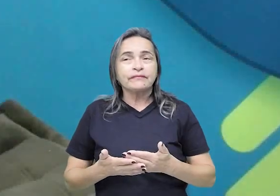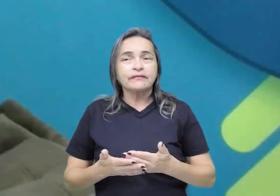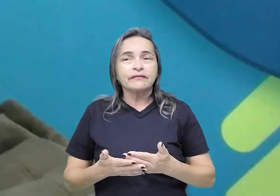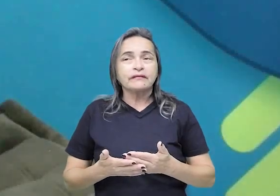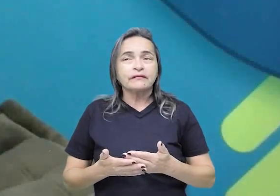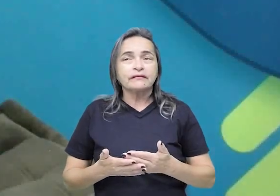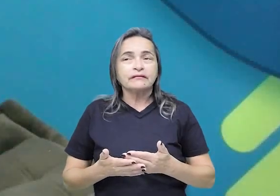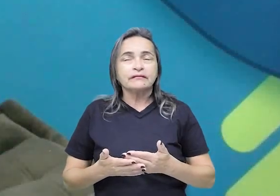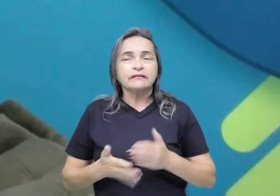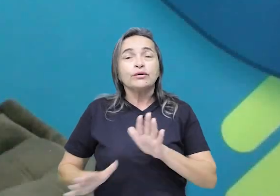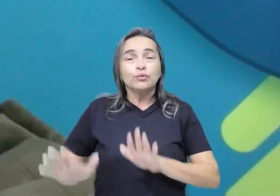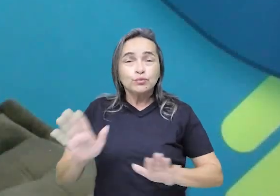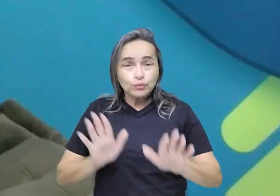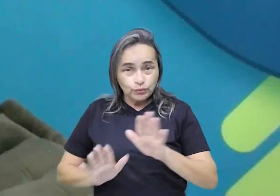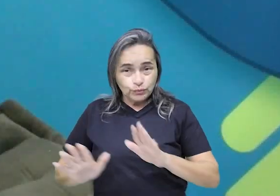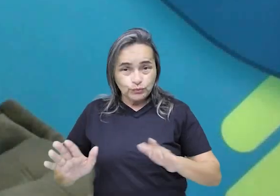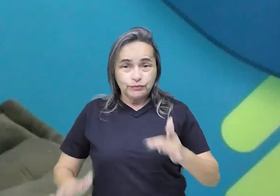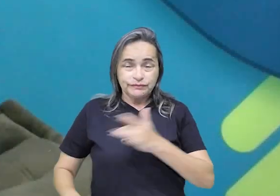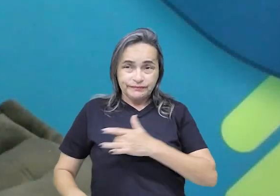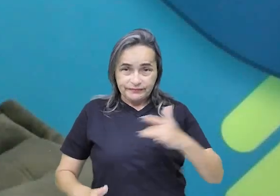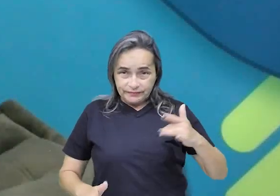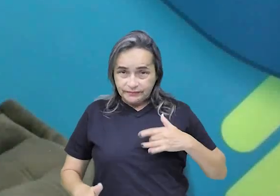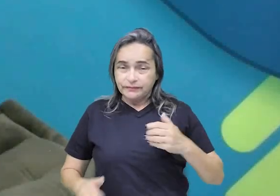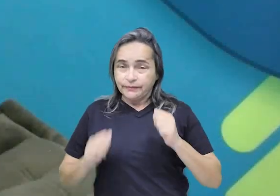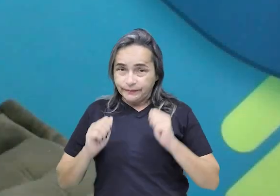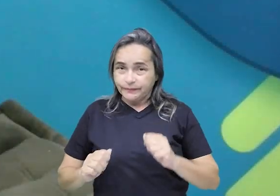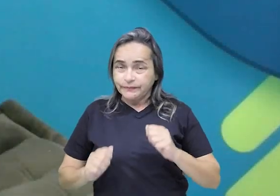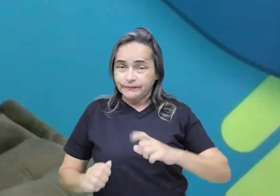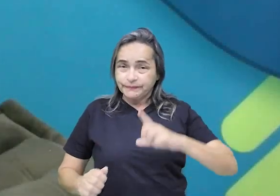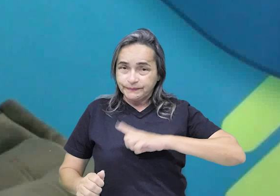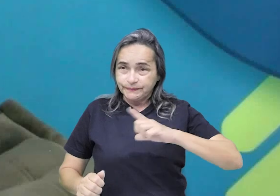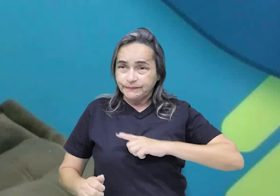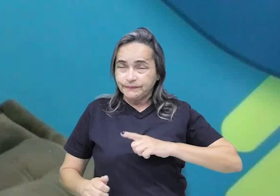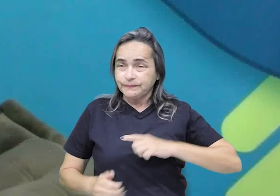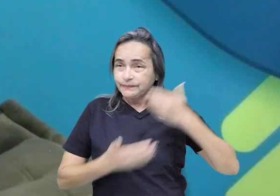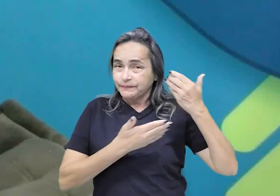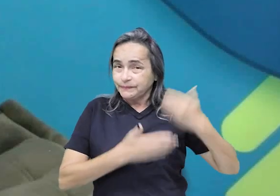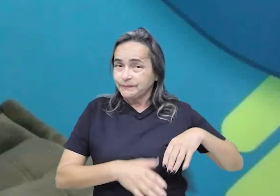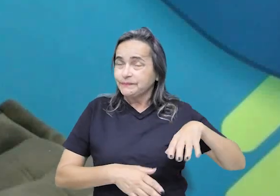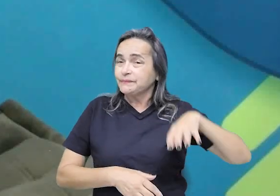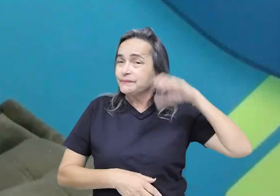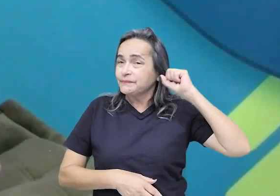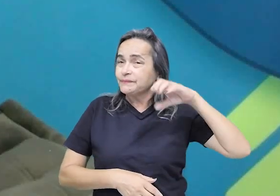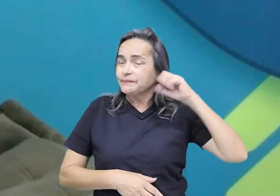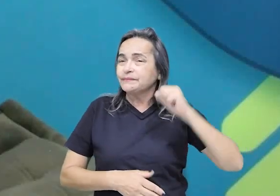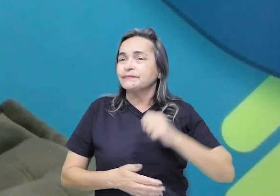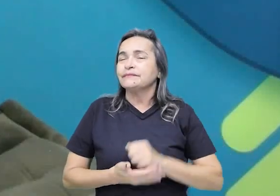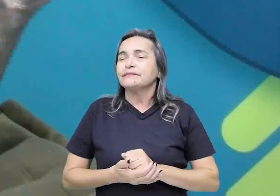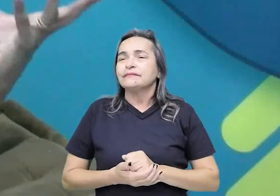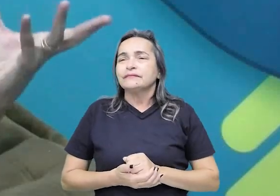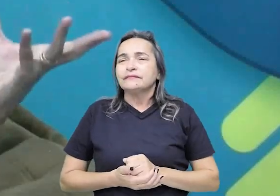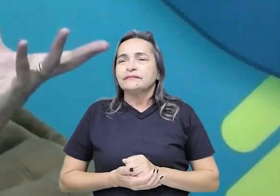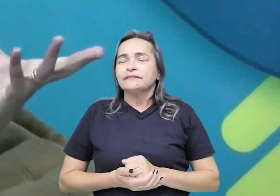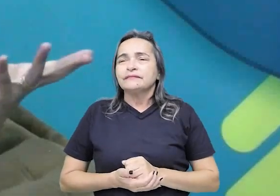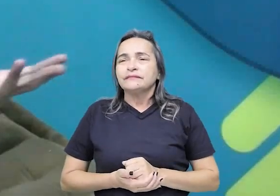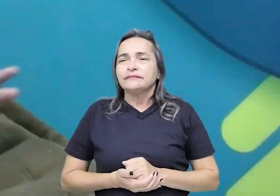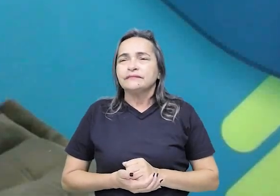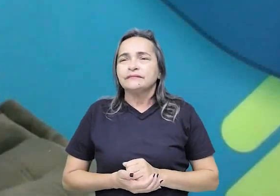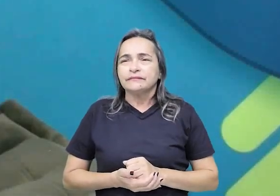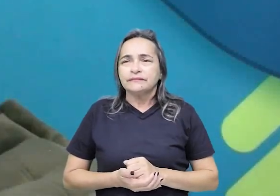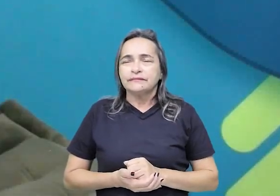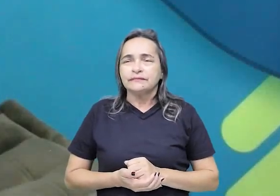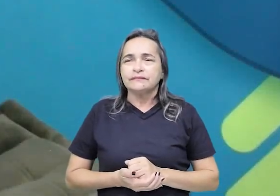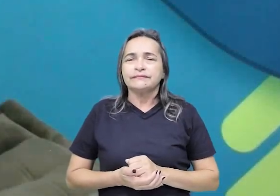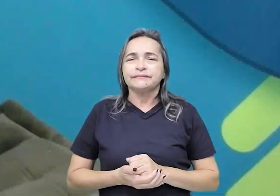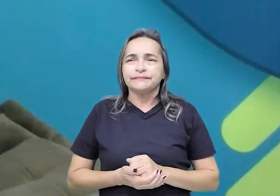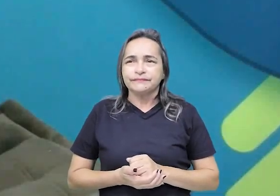Eu desencadeei uma perda auditiva, tá? Então, assim, os fármacos também, né? Eles são vilões se forem usados